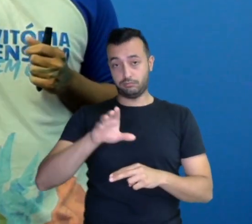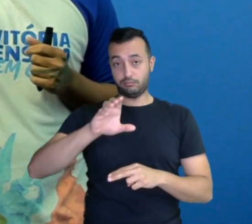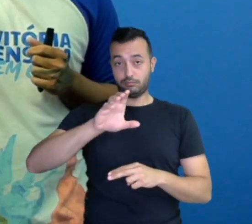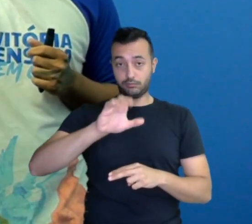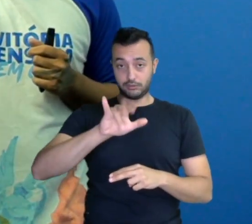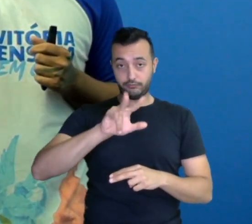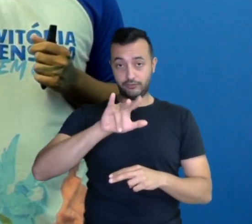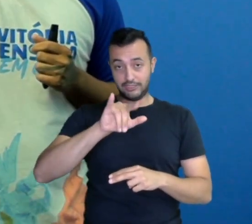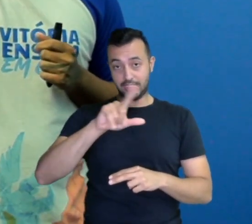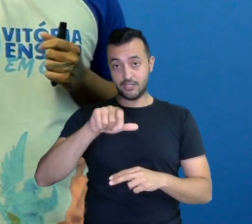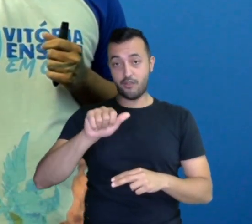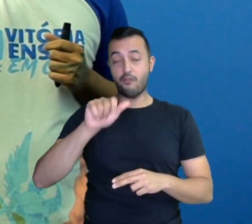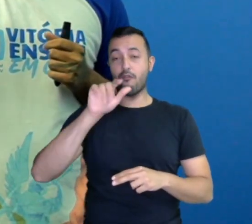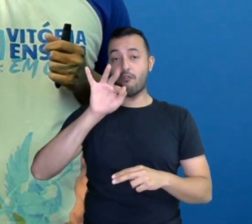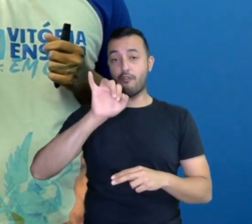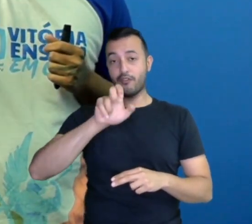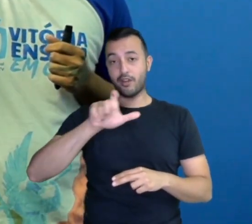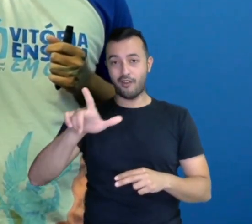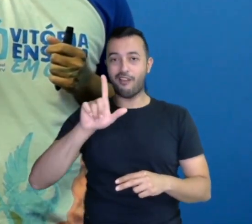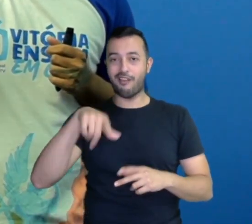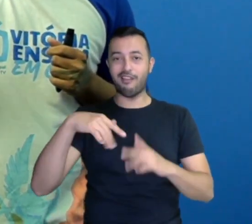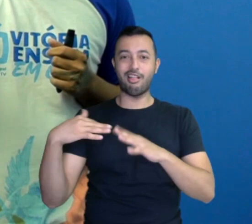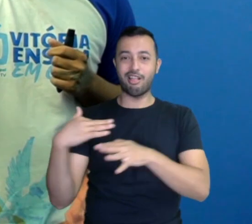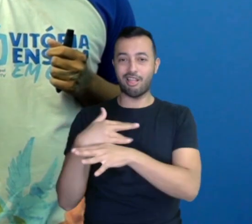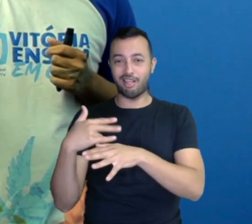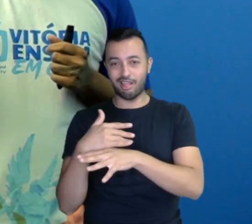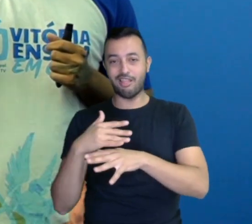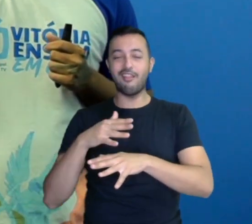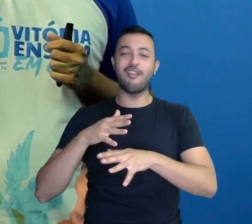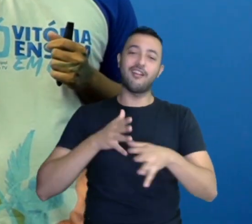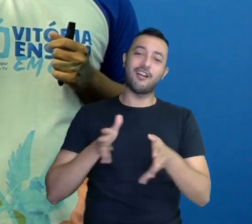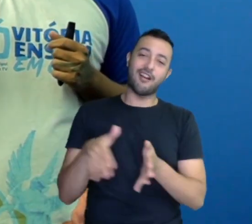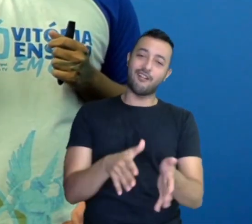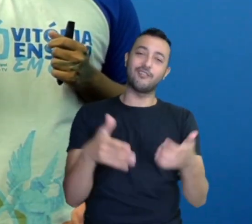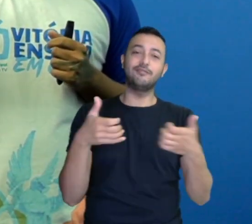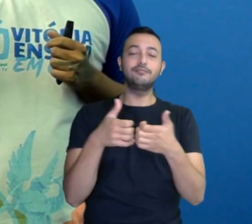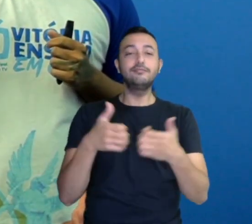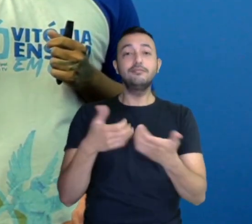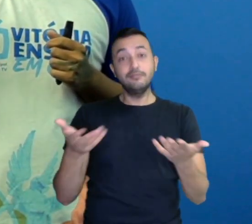civilizações fluviais. A maior parte dessas cidades antigas, elas se